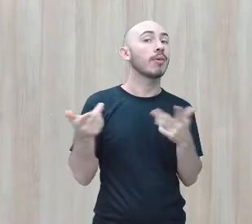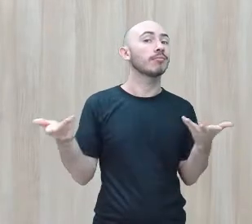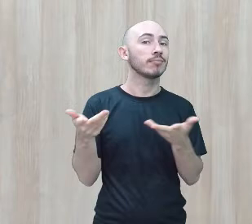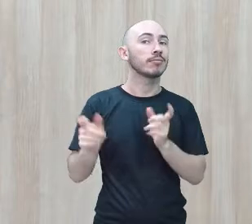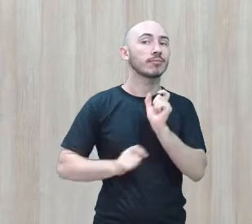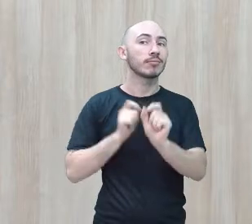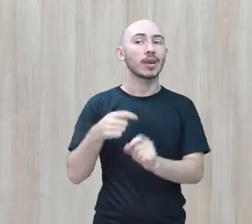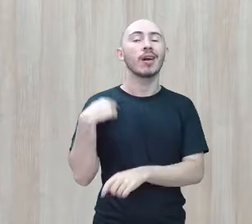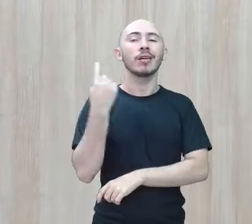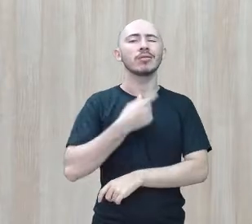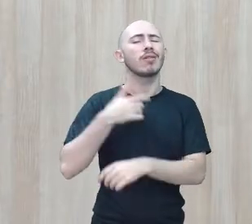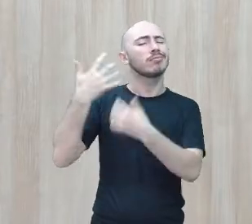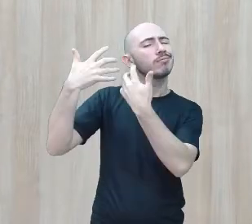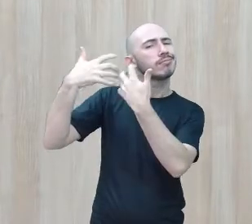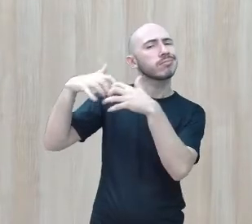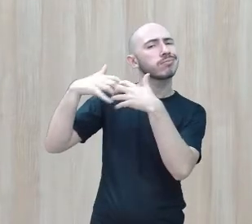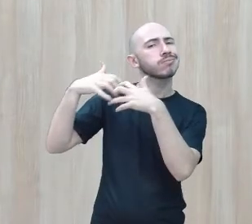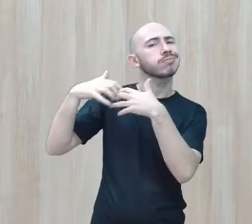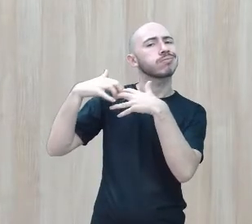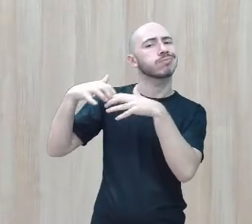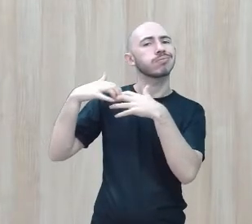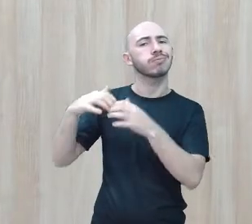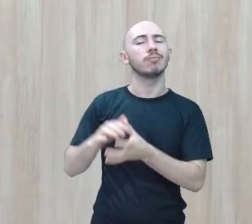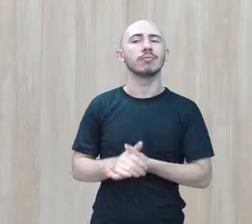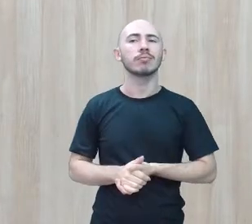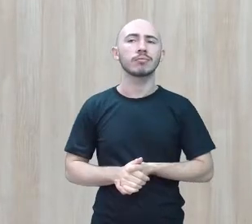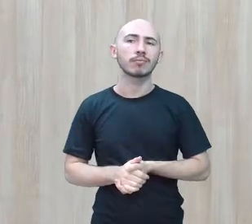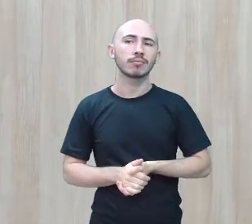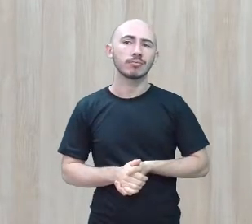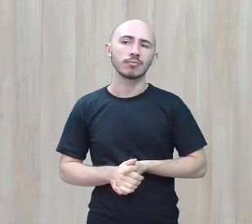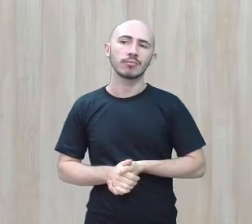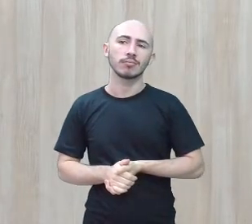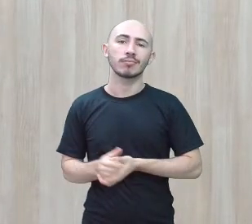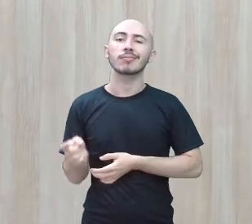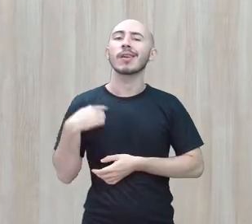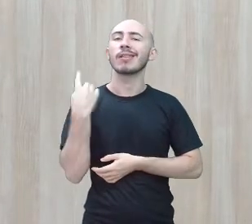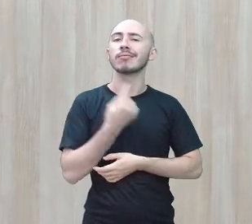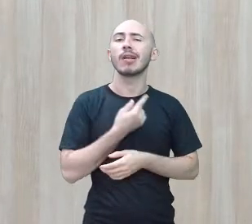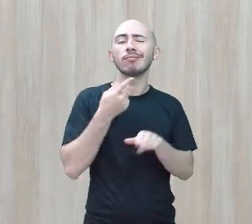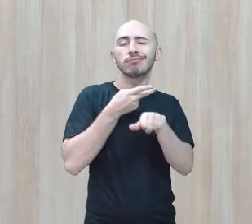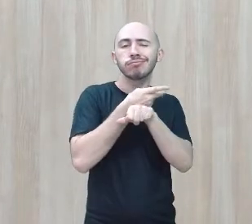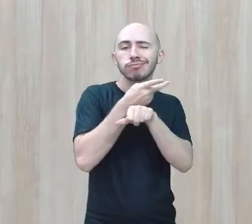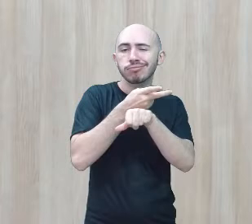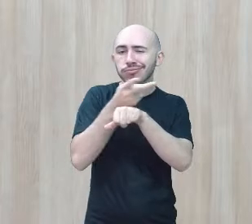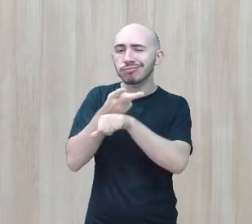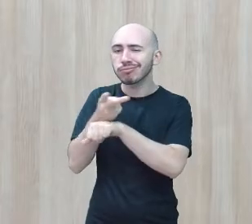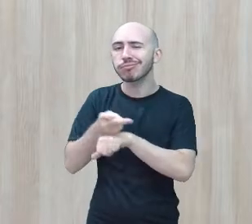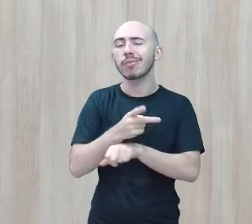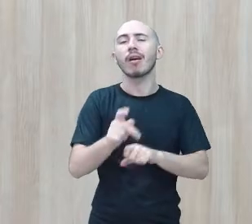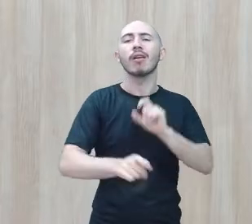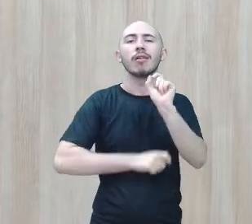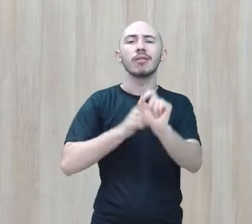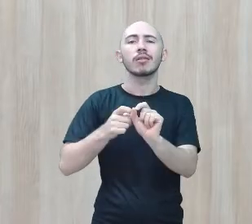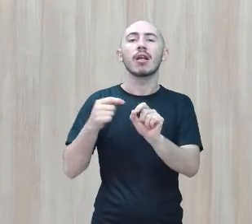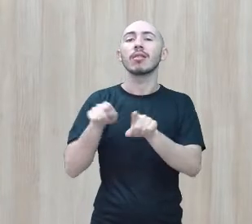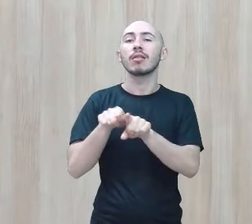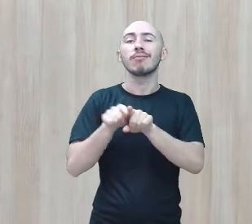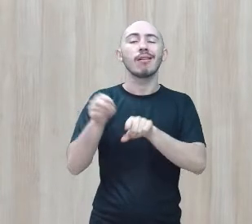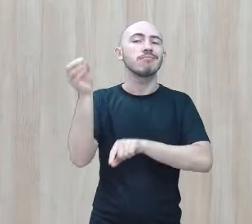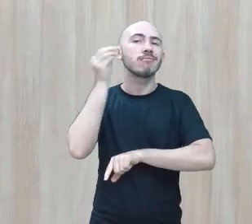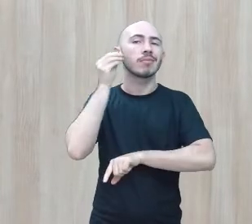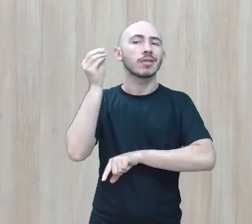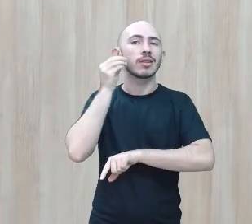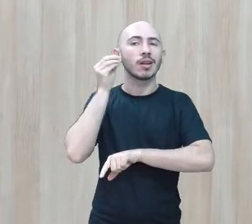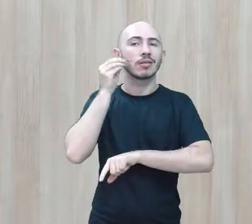problema para a gente pensar, né? Um problema para a gente investigar, mas um problema para a gente tentar